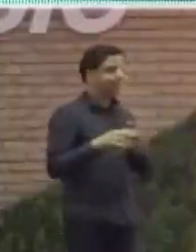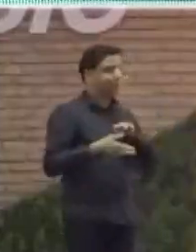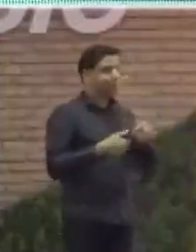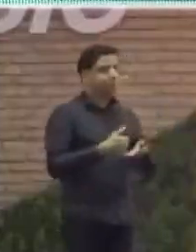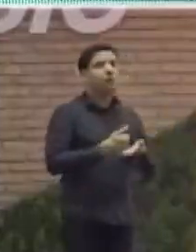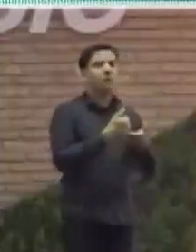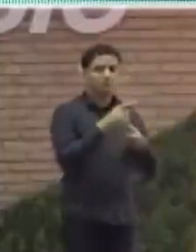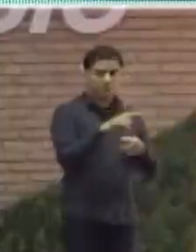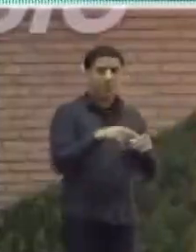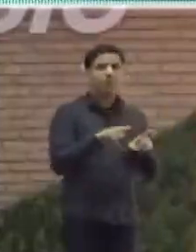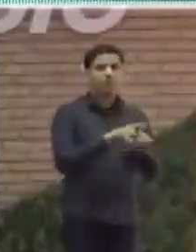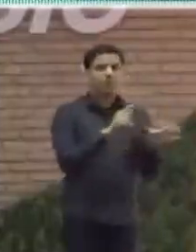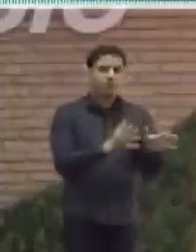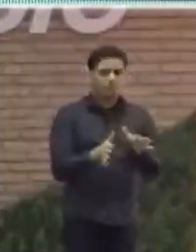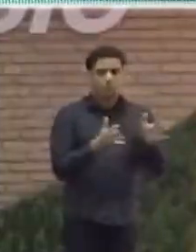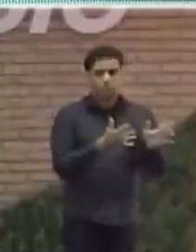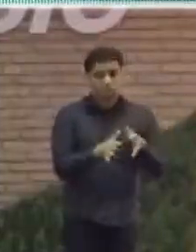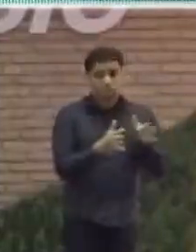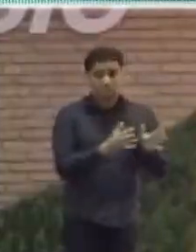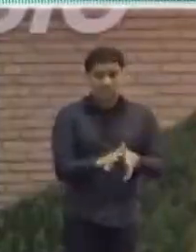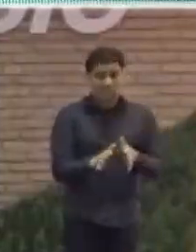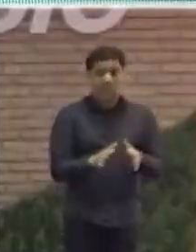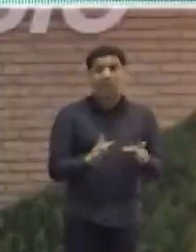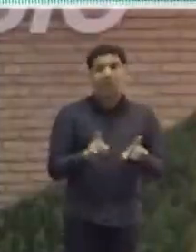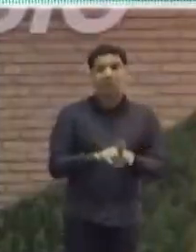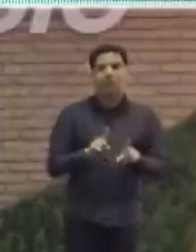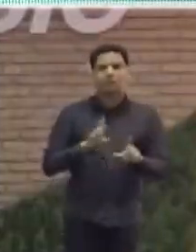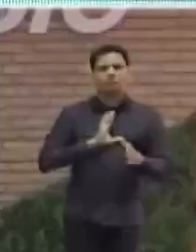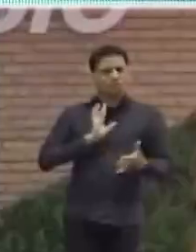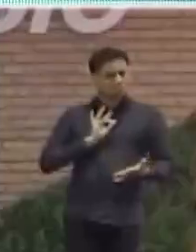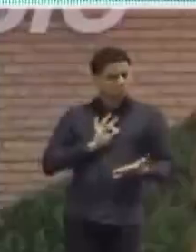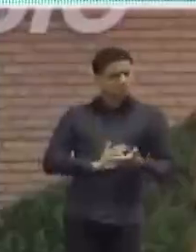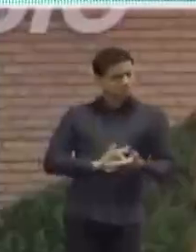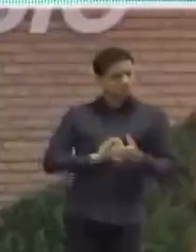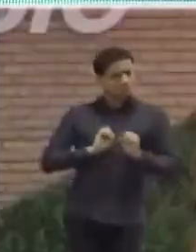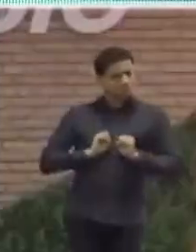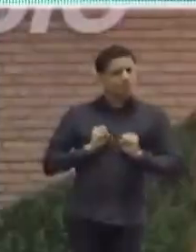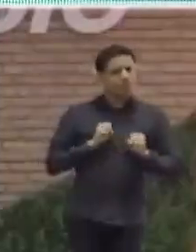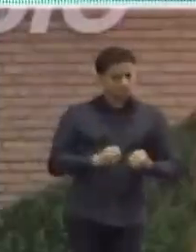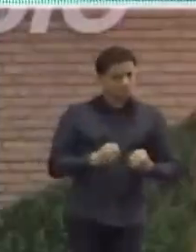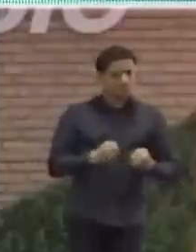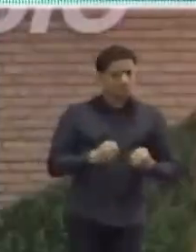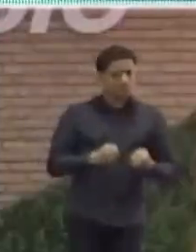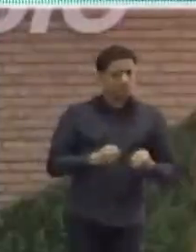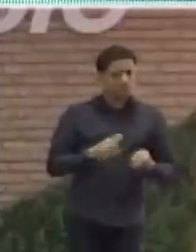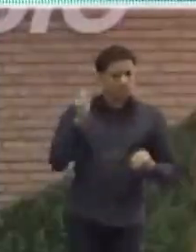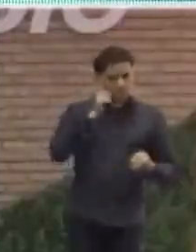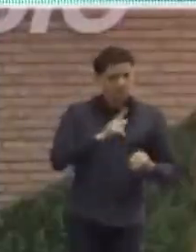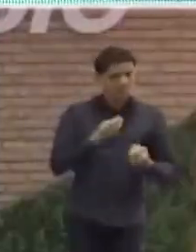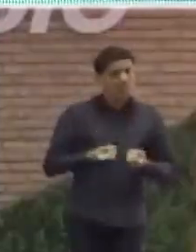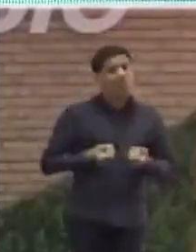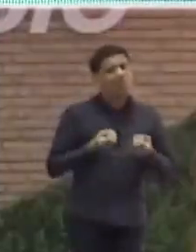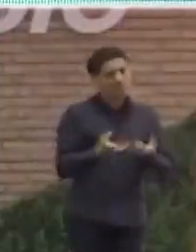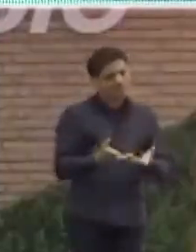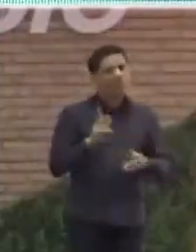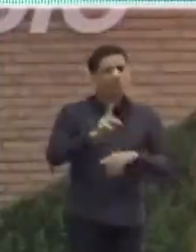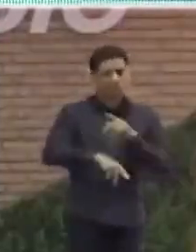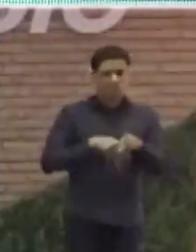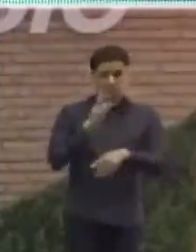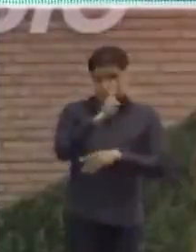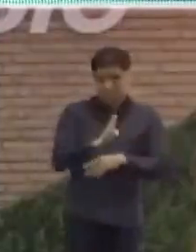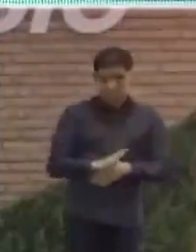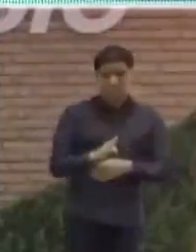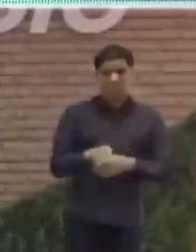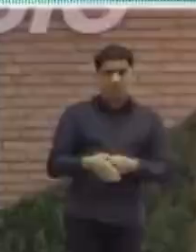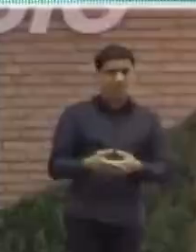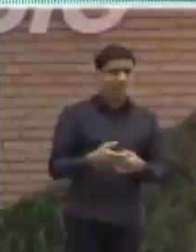com produtividade e com eficiência que nós precisamos para entregar para a população habitação e infraestrutura. Então, nesse